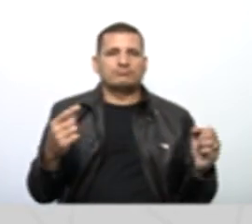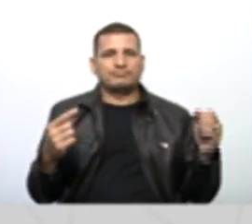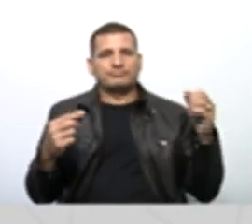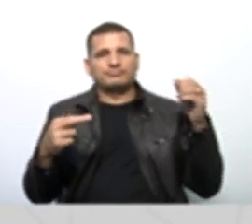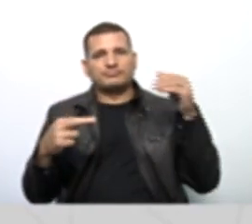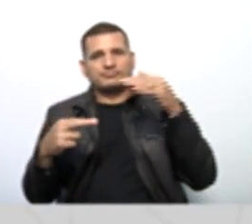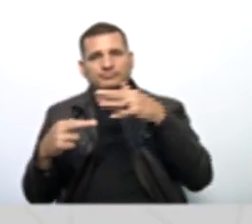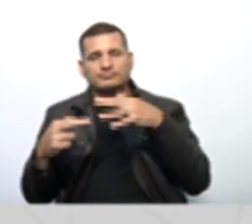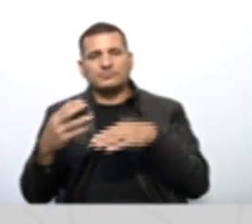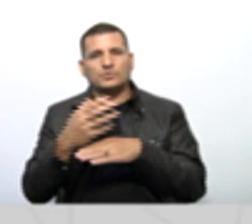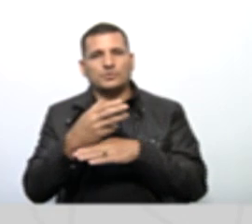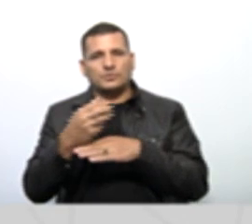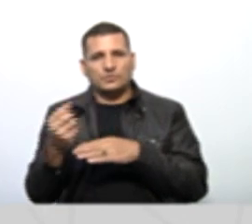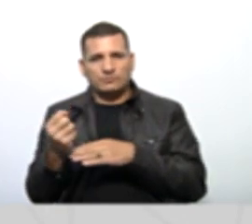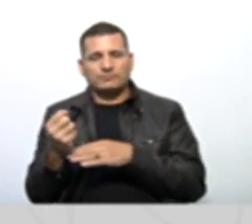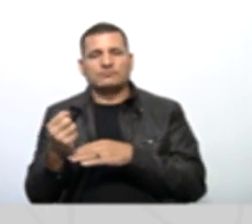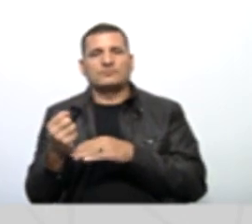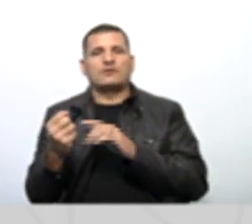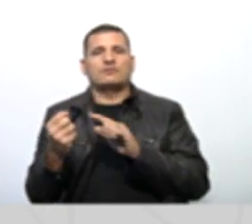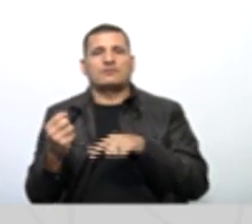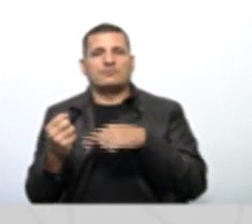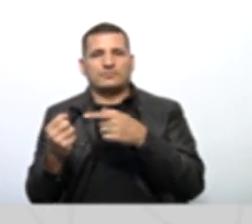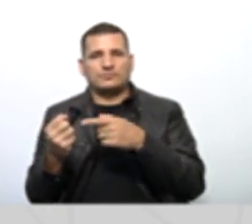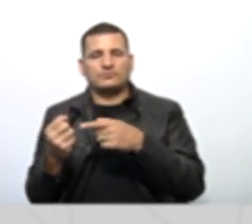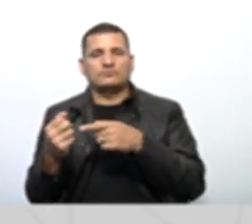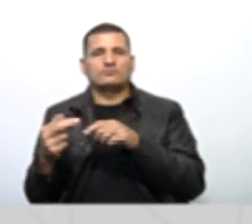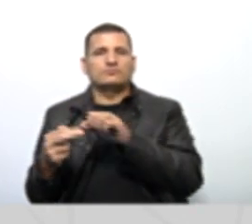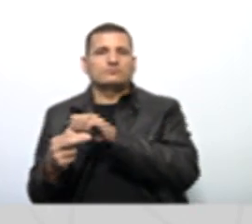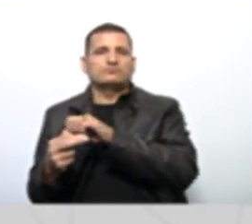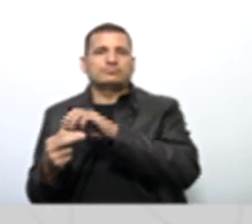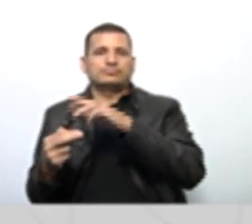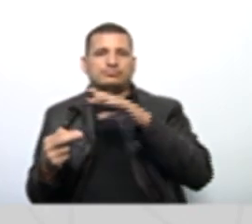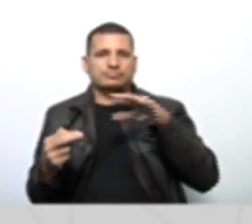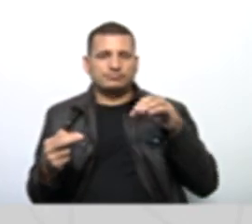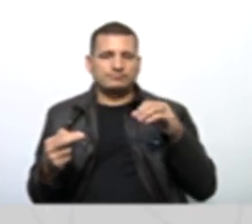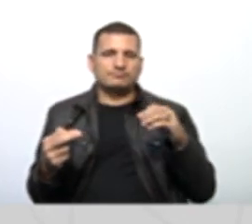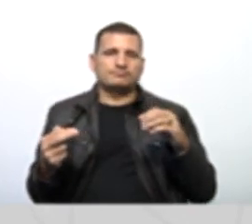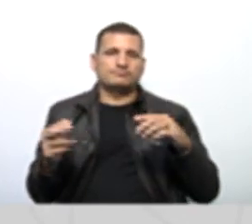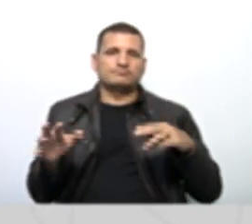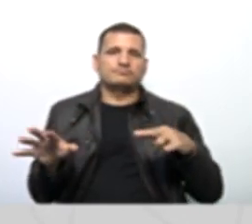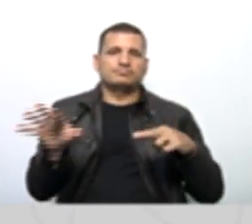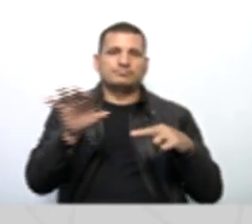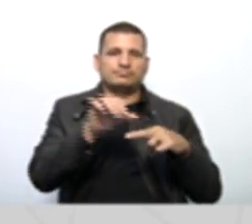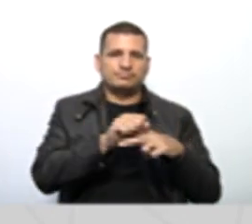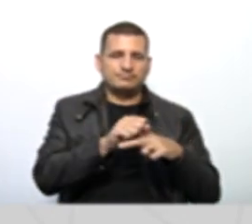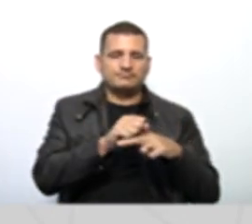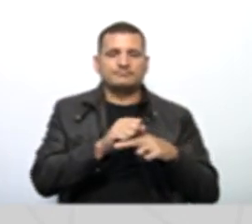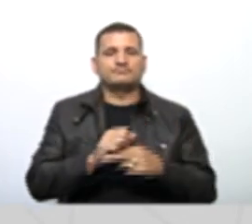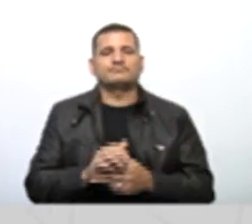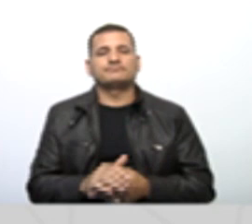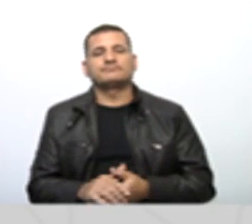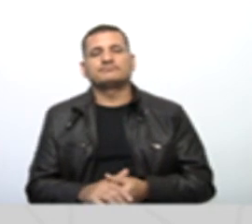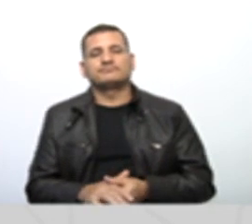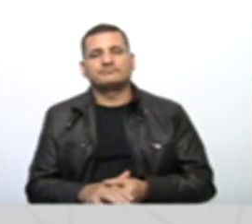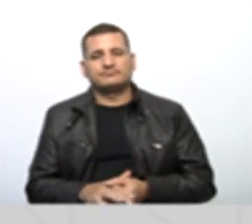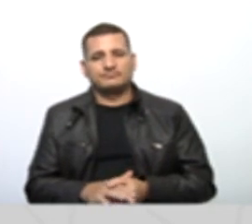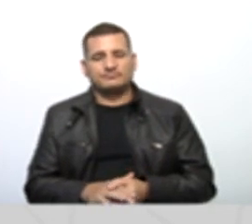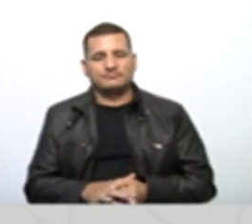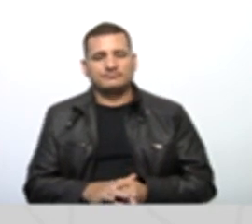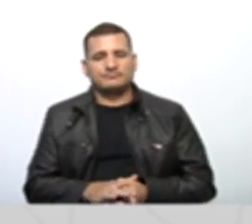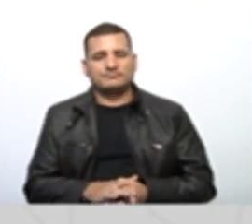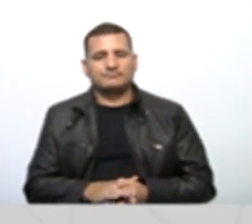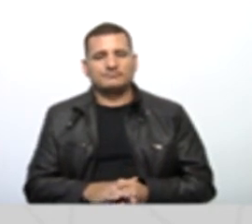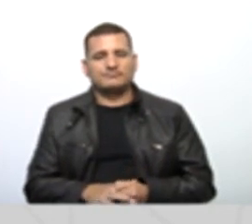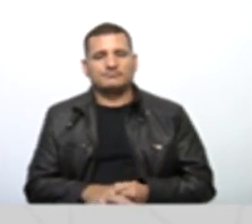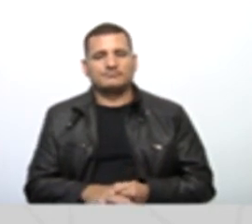e psol está afiada pessoas o pessoal lá o pessoal tá bom a pessoa vai legal que a gente vê em gastar transmissão se dá em um